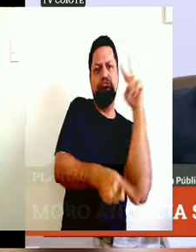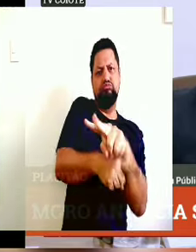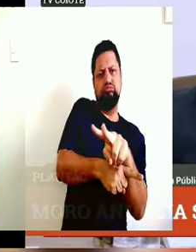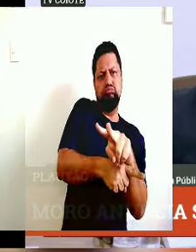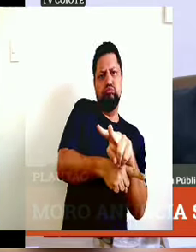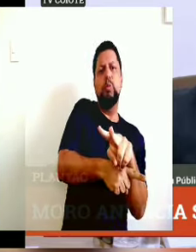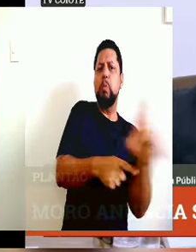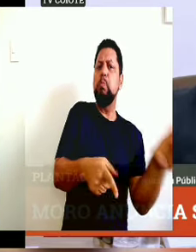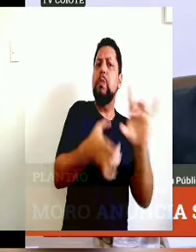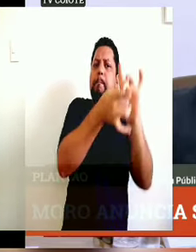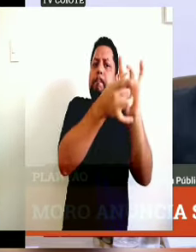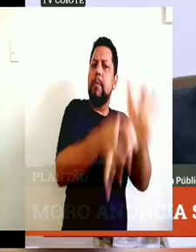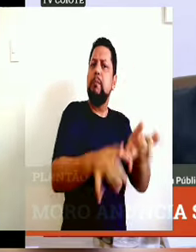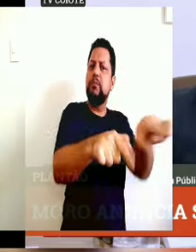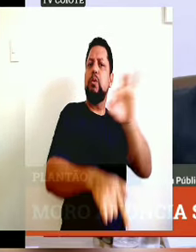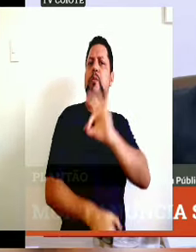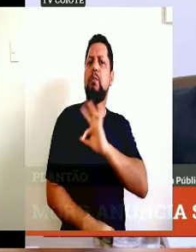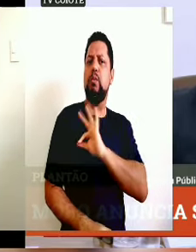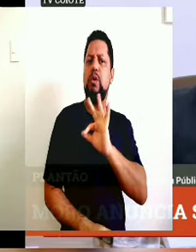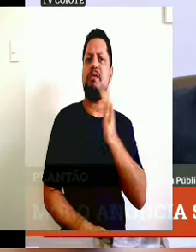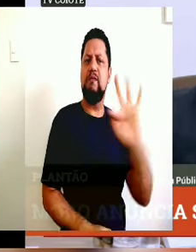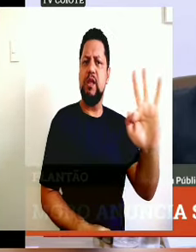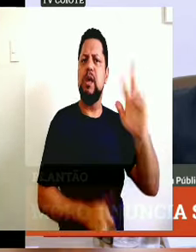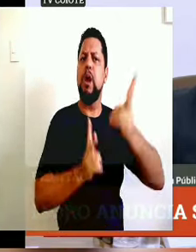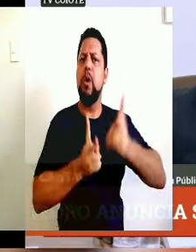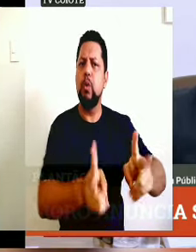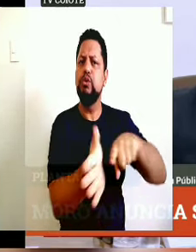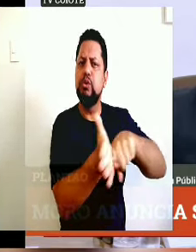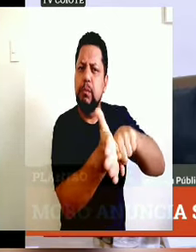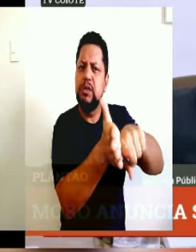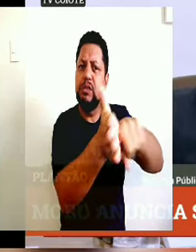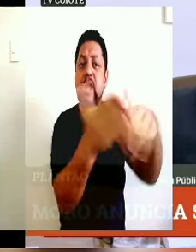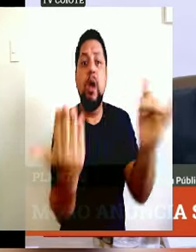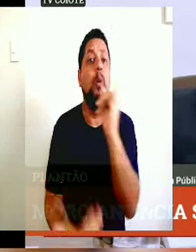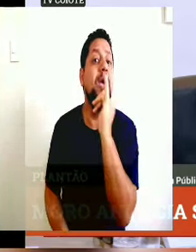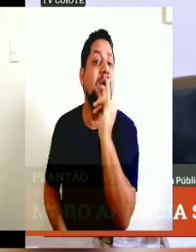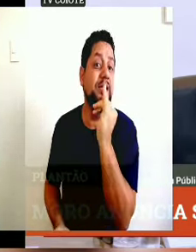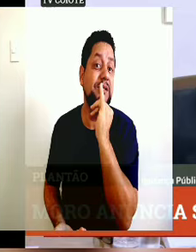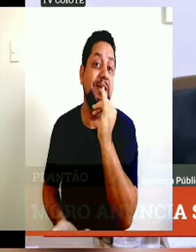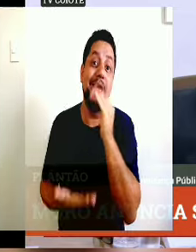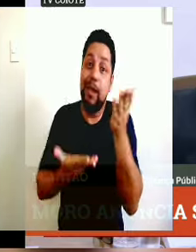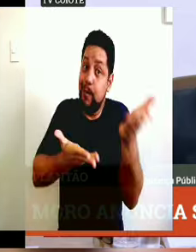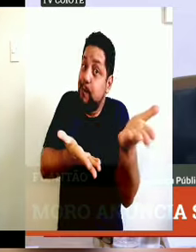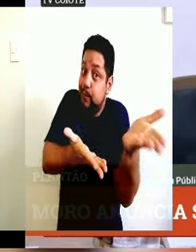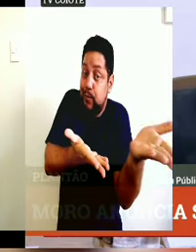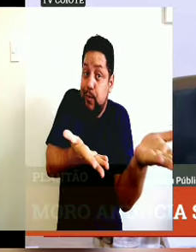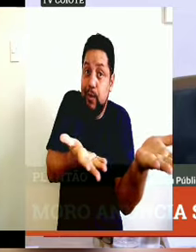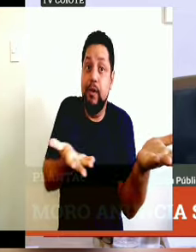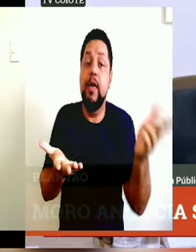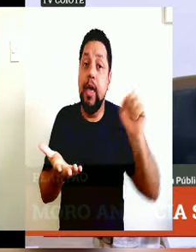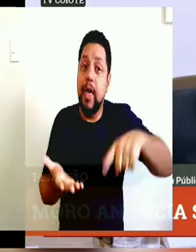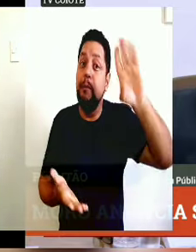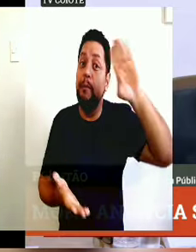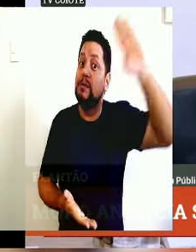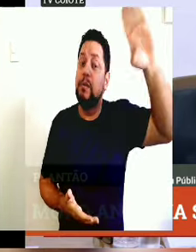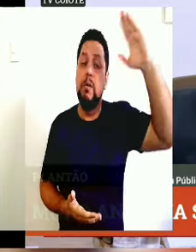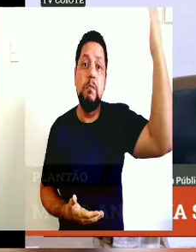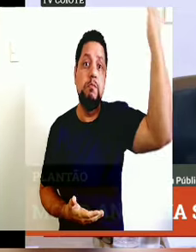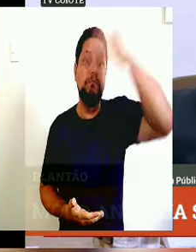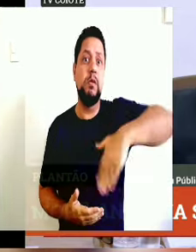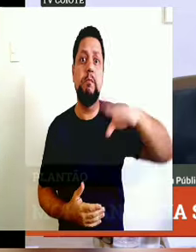Isso permitiu que os resultados fossem alcançados. Isso é até um ilustrativo da importância de garantir